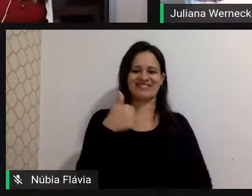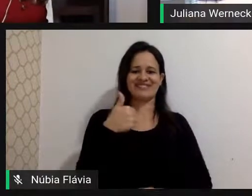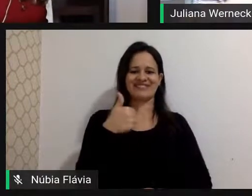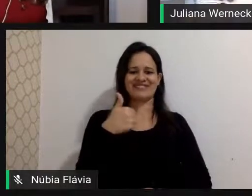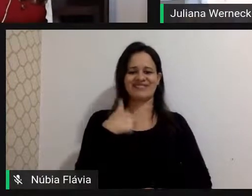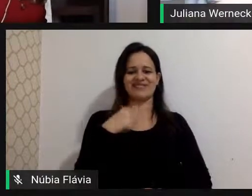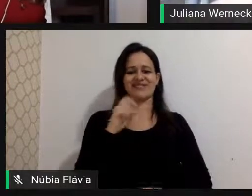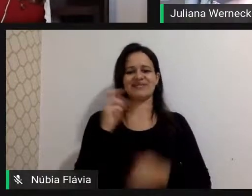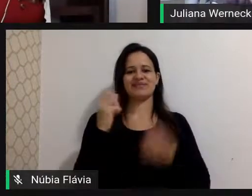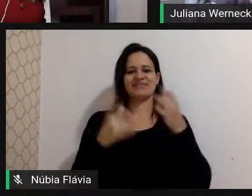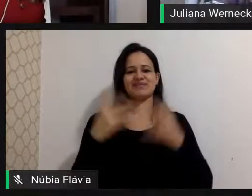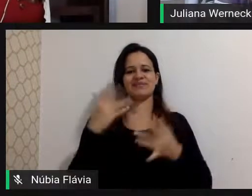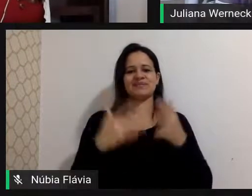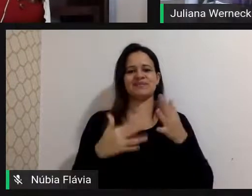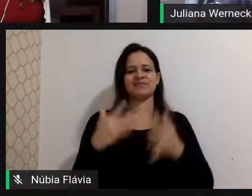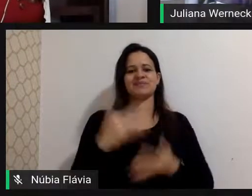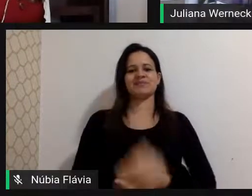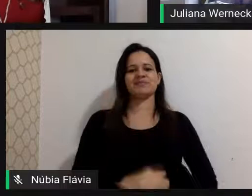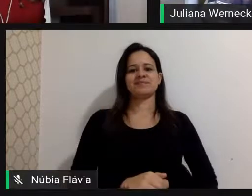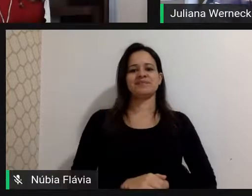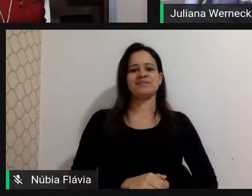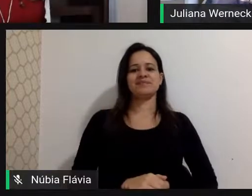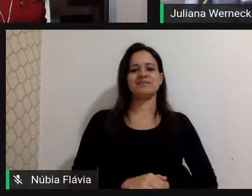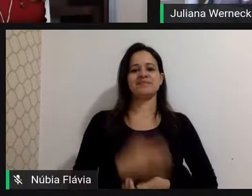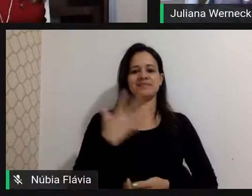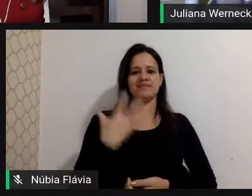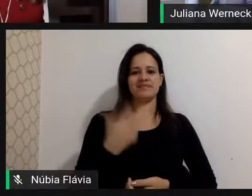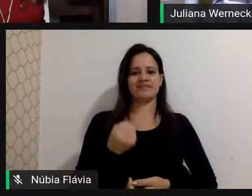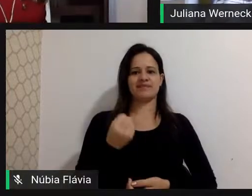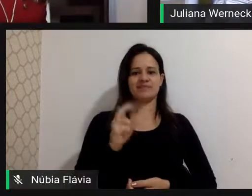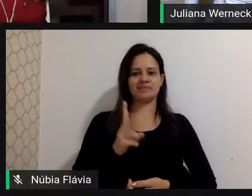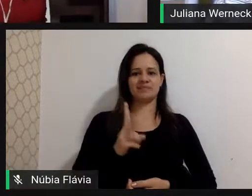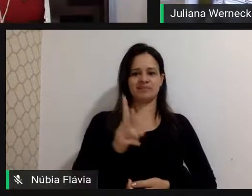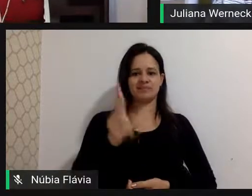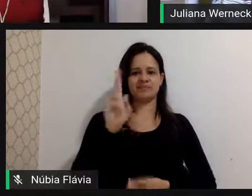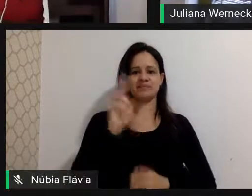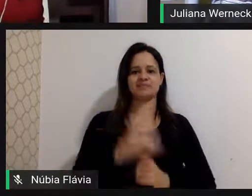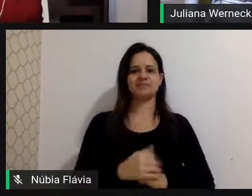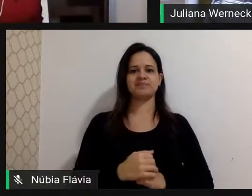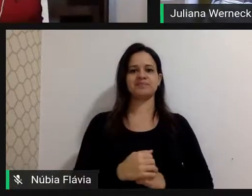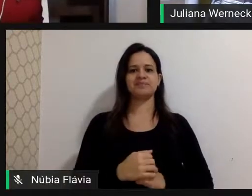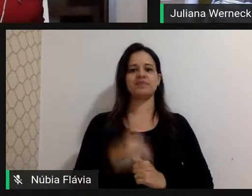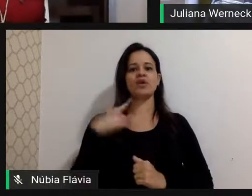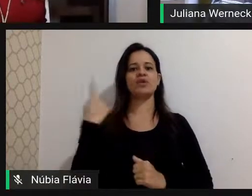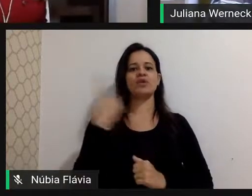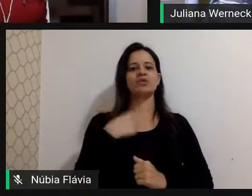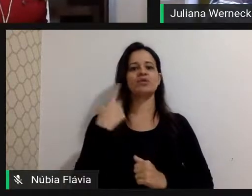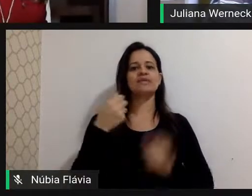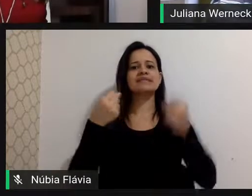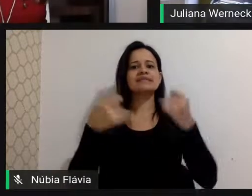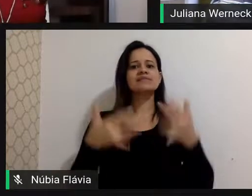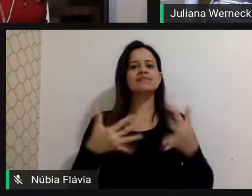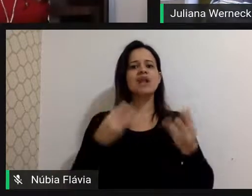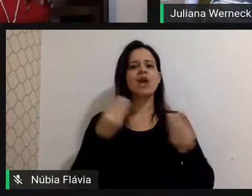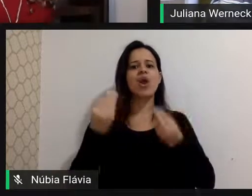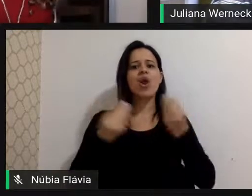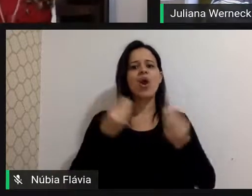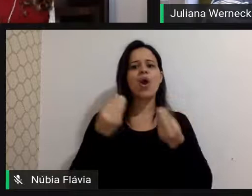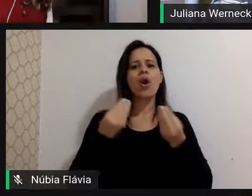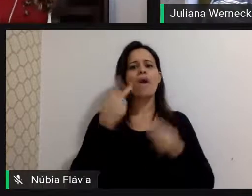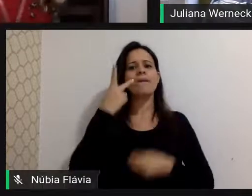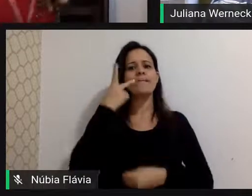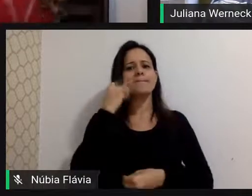vou passar a sua pergunta para o final. Vamos lá, seguir? Então, como a gente falou dessa questão dos pais, da